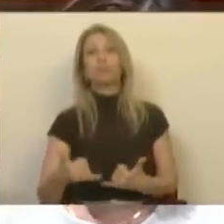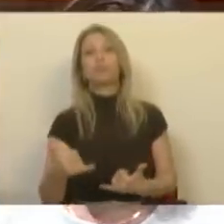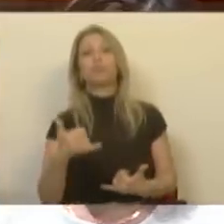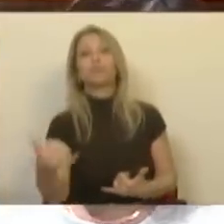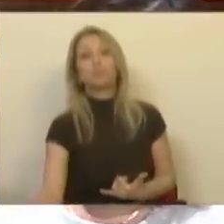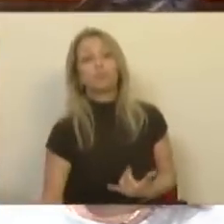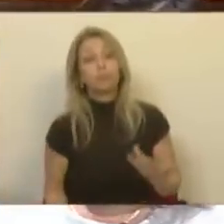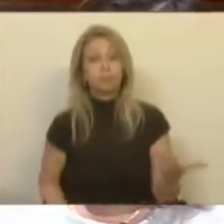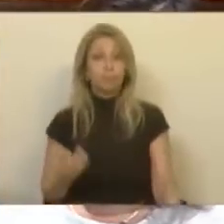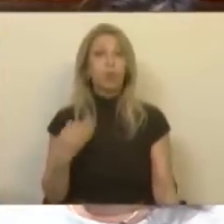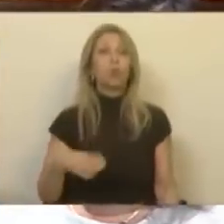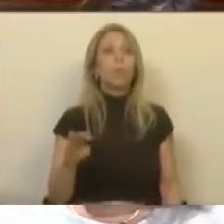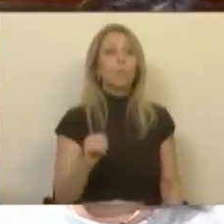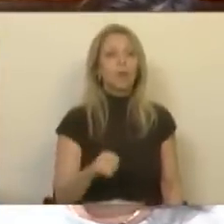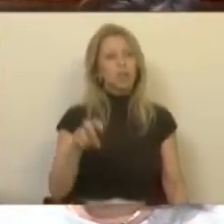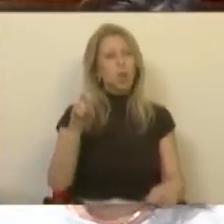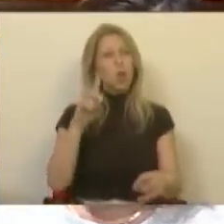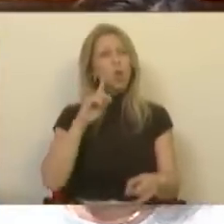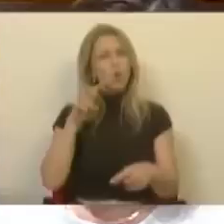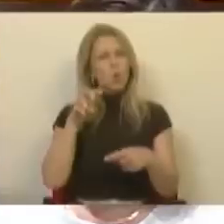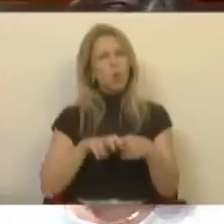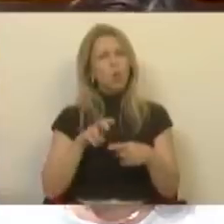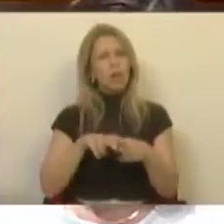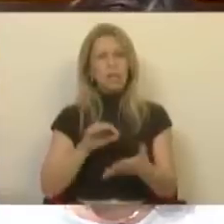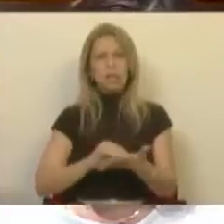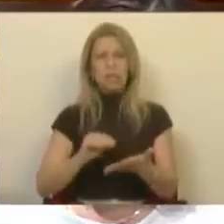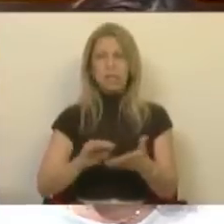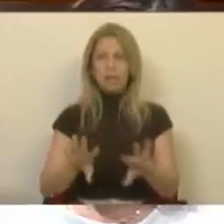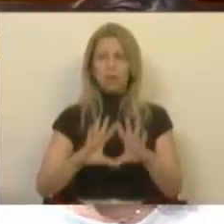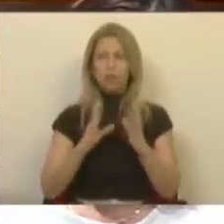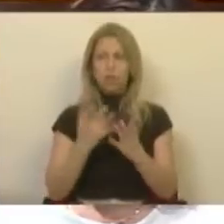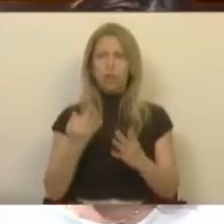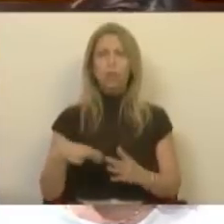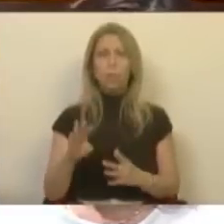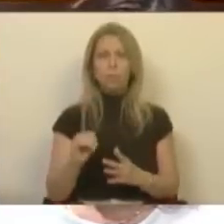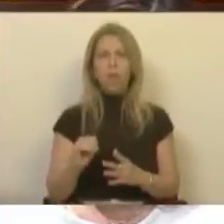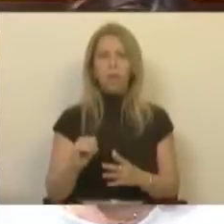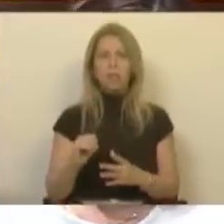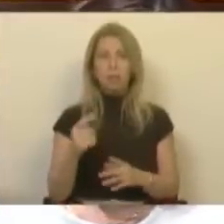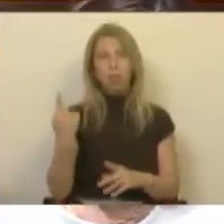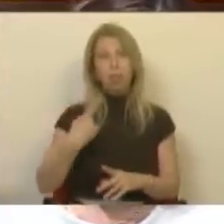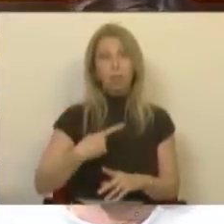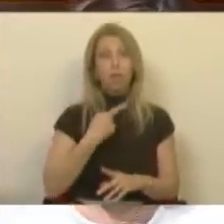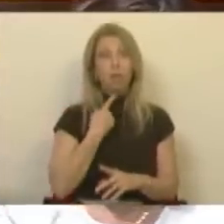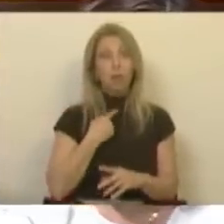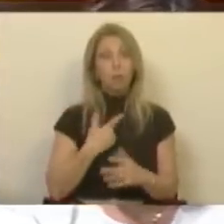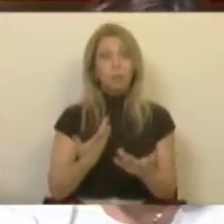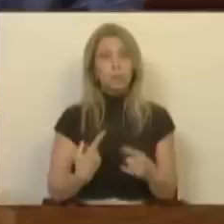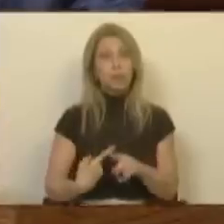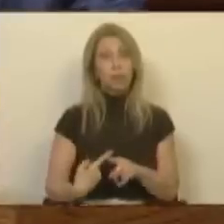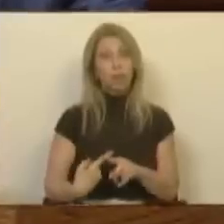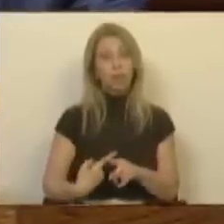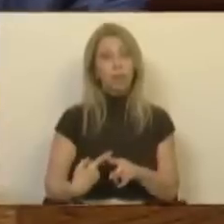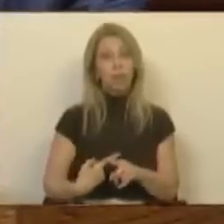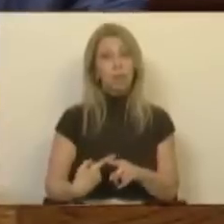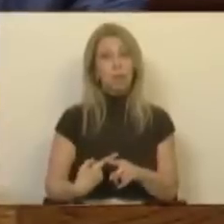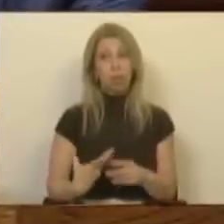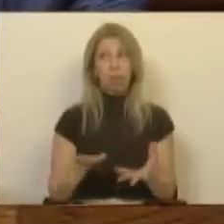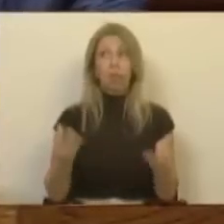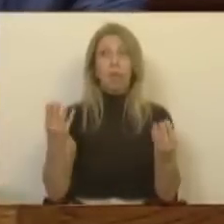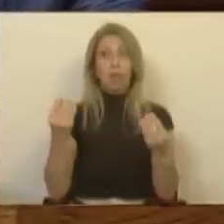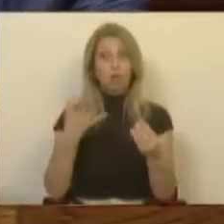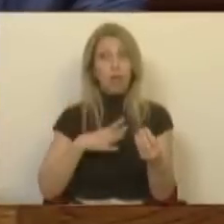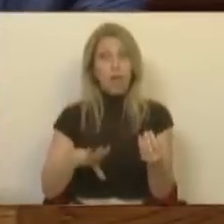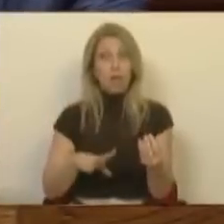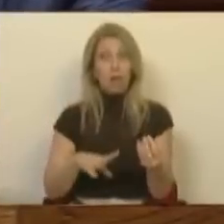de secretário Regional de pertence socialista deve ser um lugar muito acessível tantos militantes partidos socialista querem ser mas enquanto não estas guerras partidárias a verdade